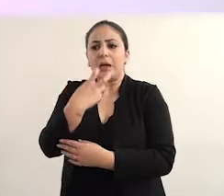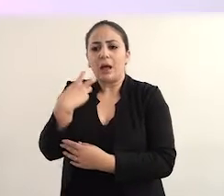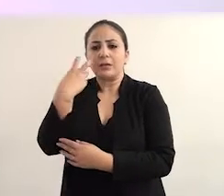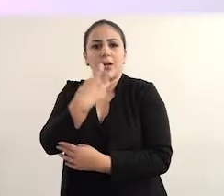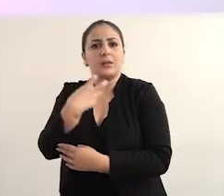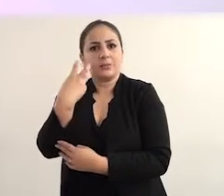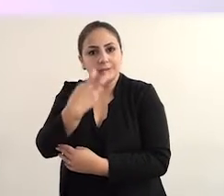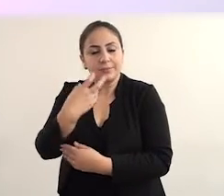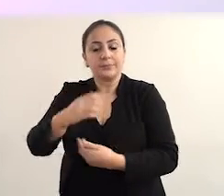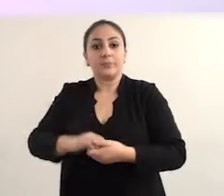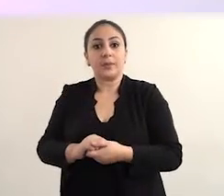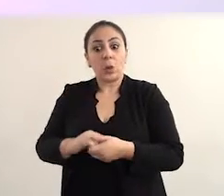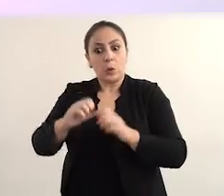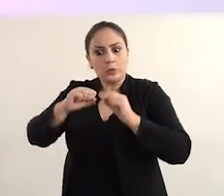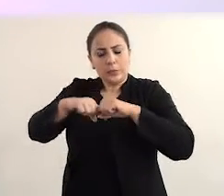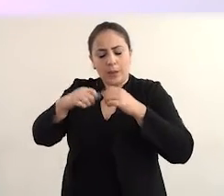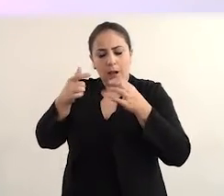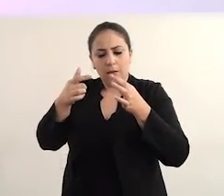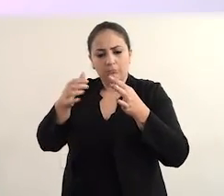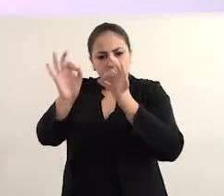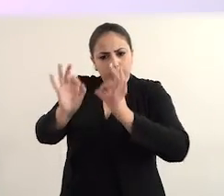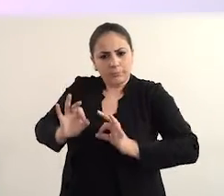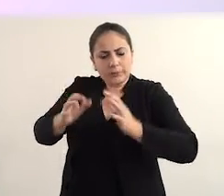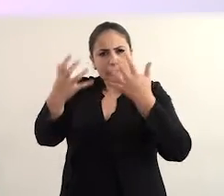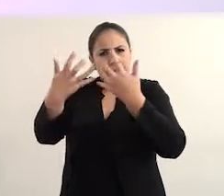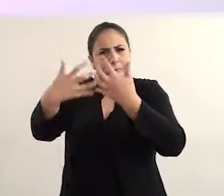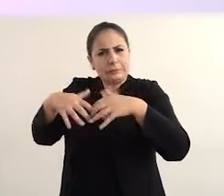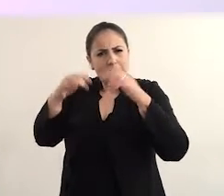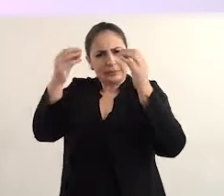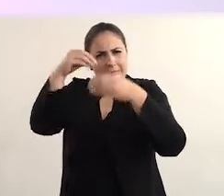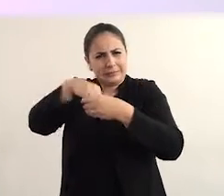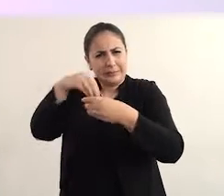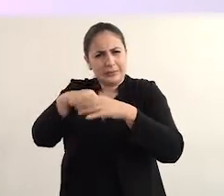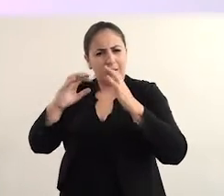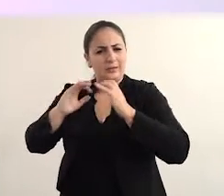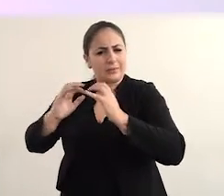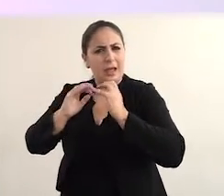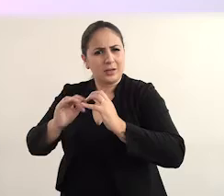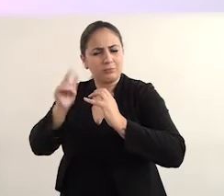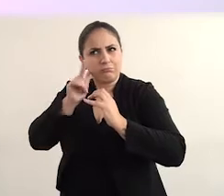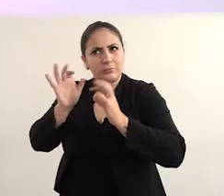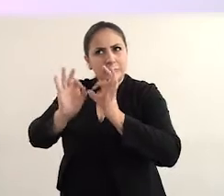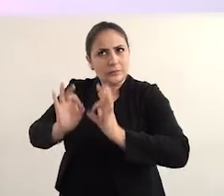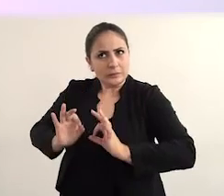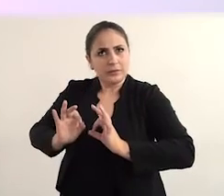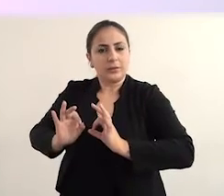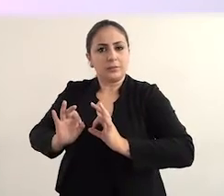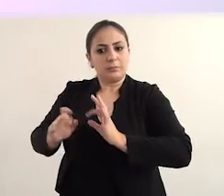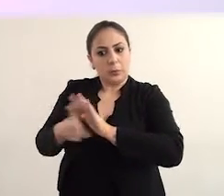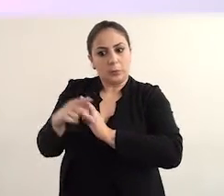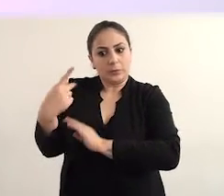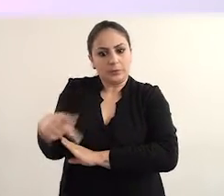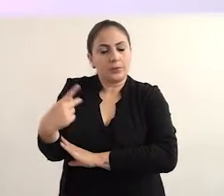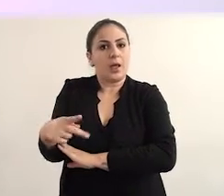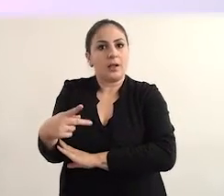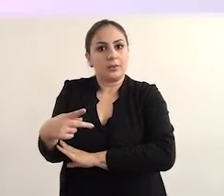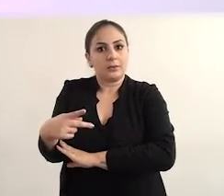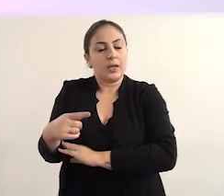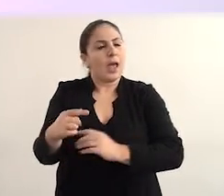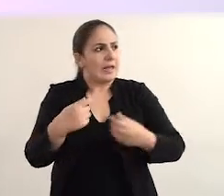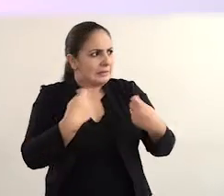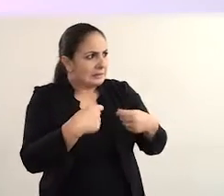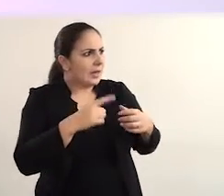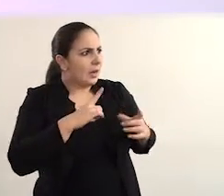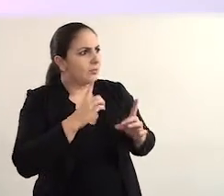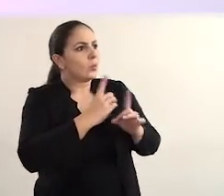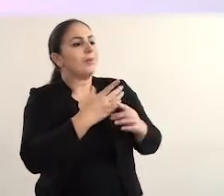oralizações. O sistema que ela organizou de comunicação dentro do sistema dela da foi... necessidade que ela